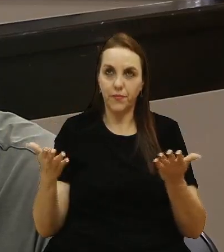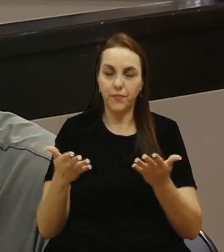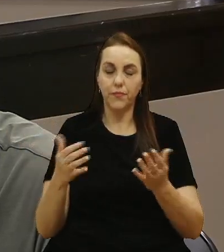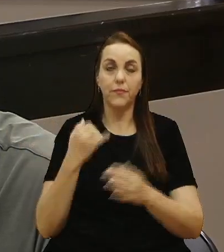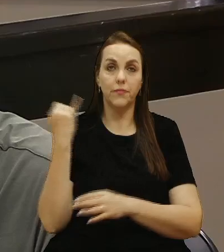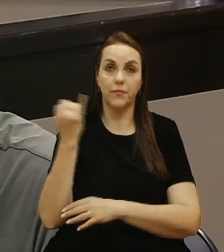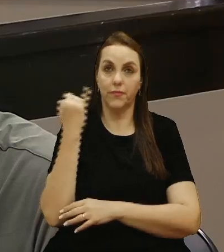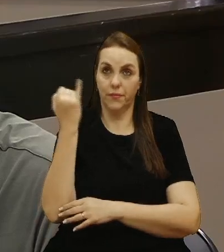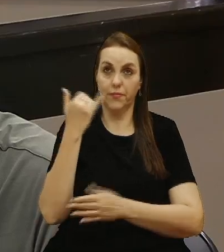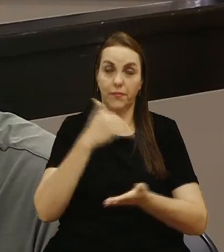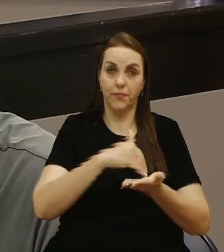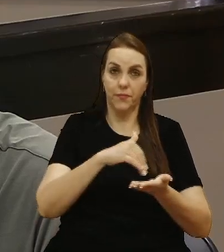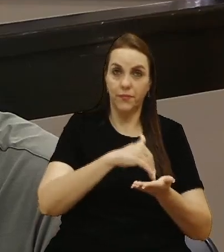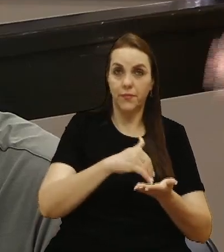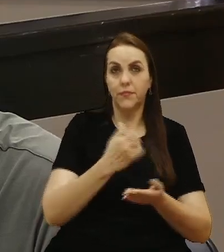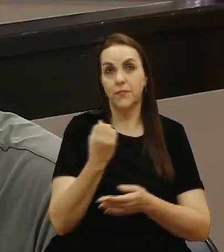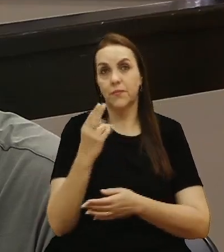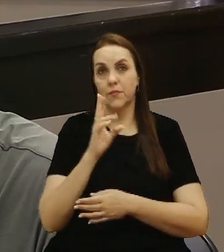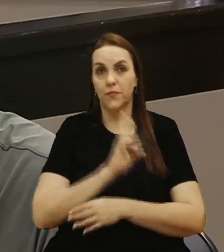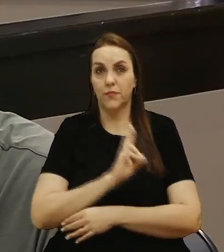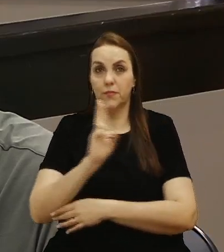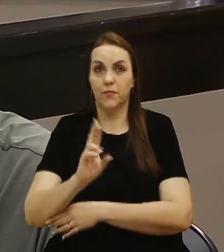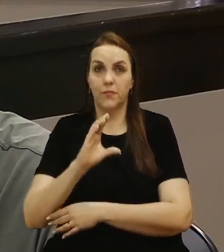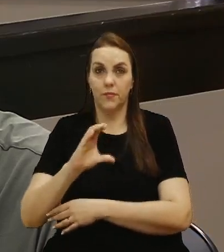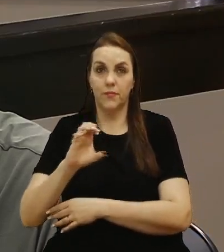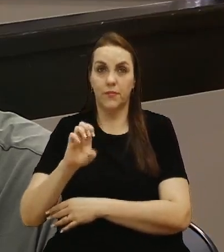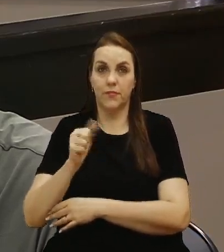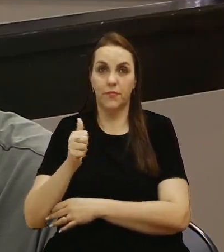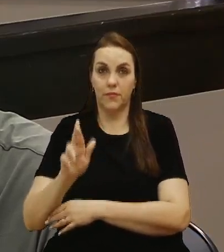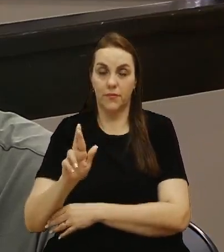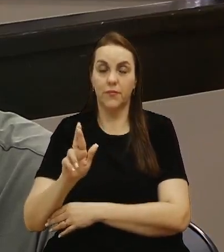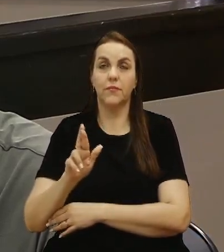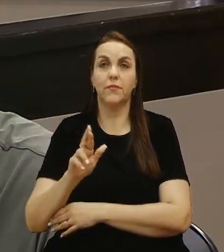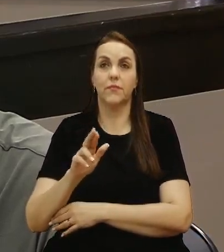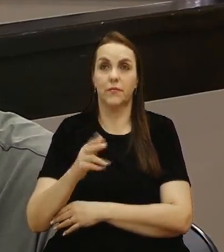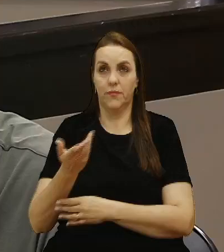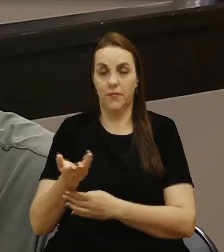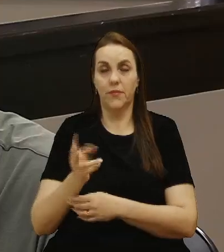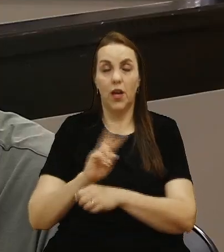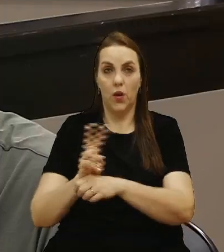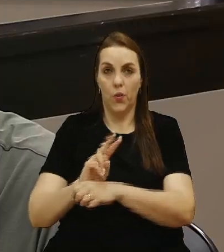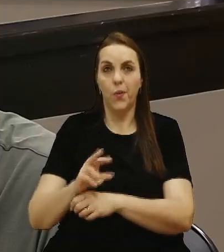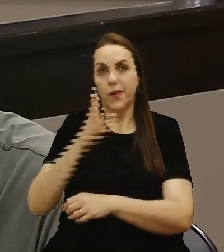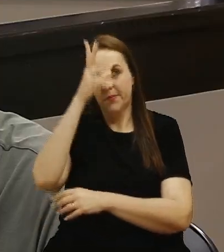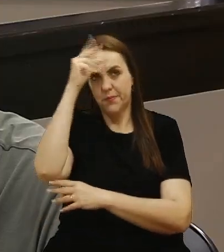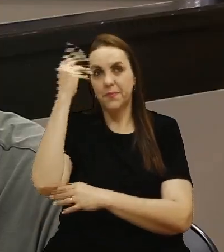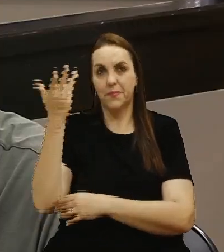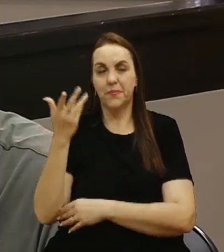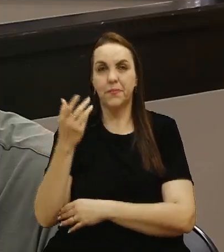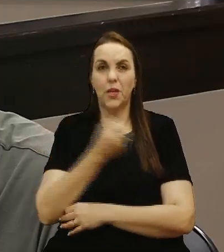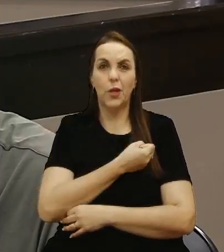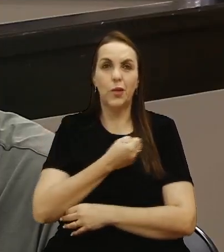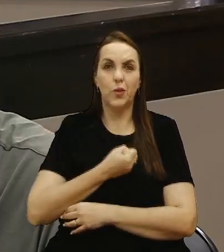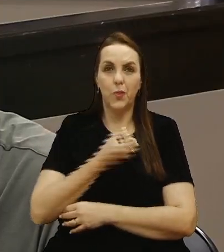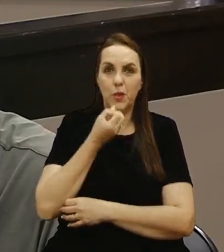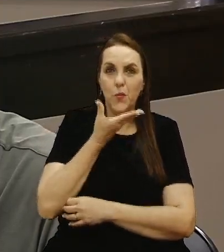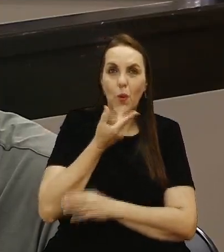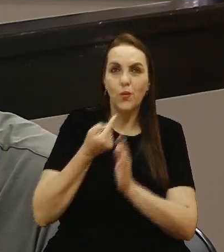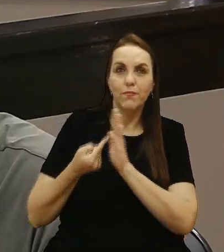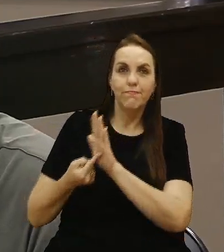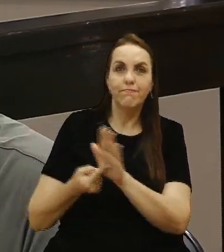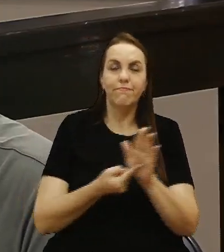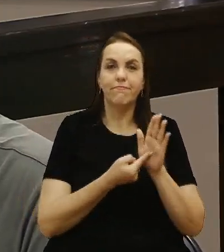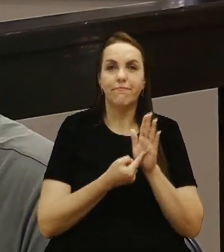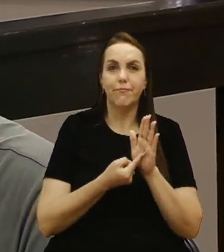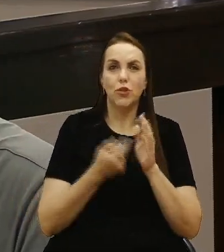aqui, ou César, no caso, representando, né, a Guarda, para expor alguns números bons, porque eu estava comentando, às vezes vai lá para fora só